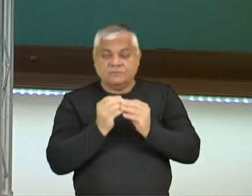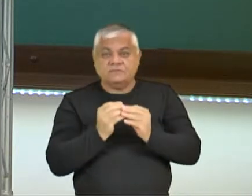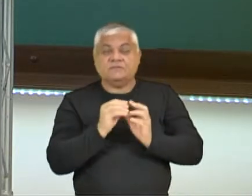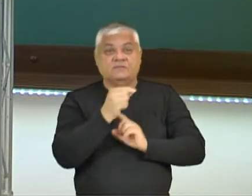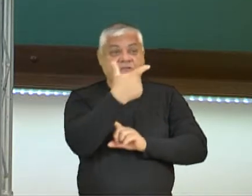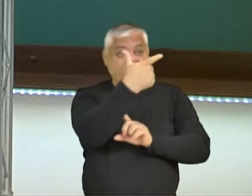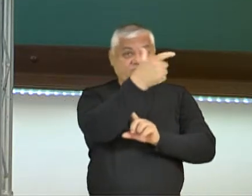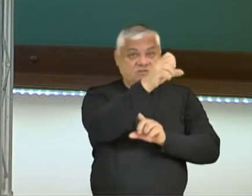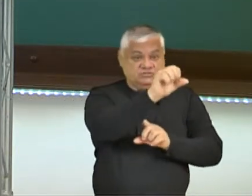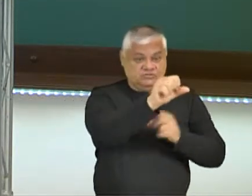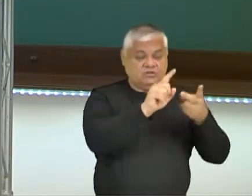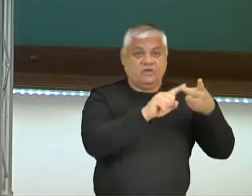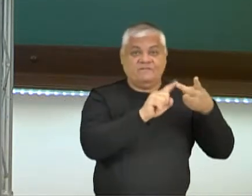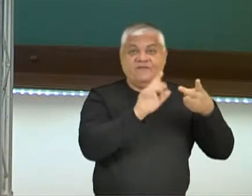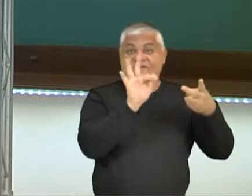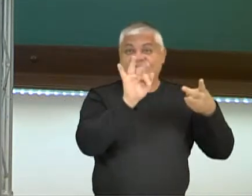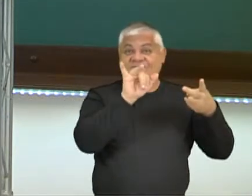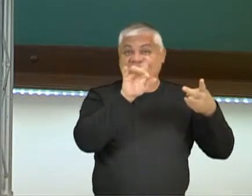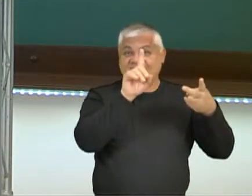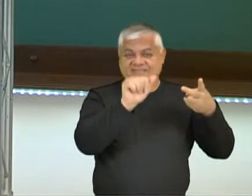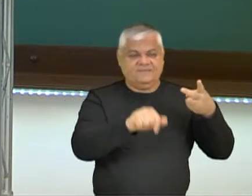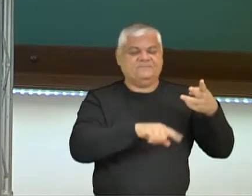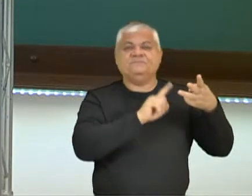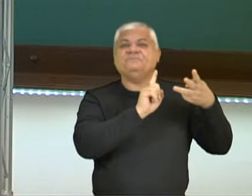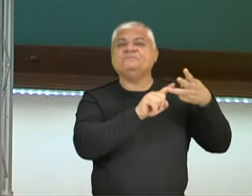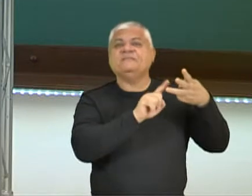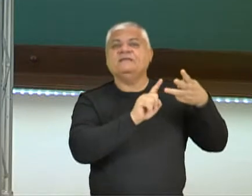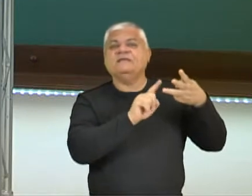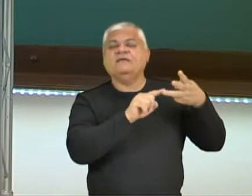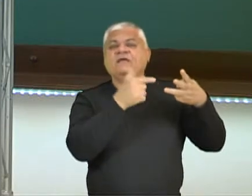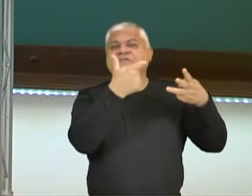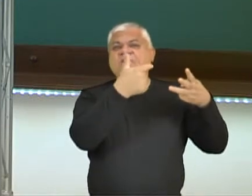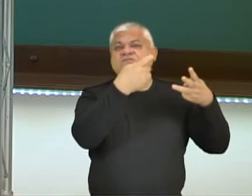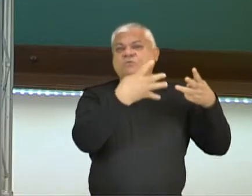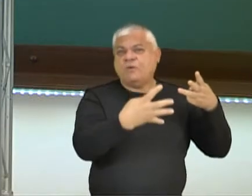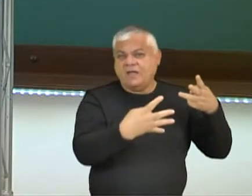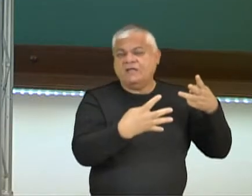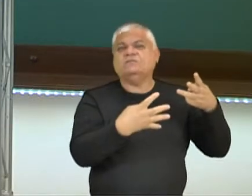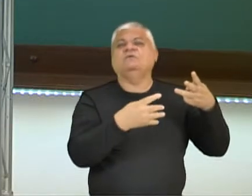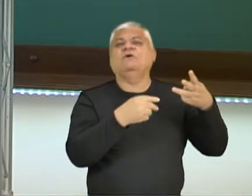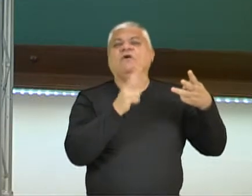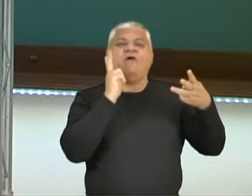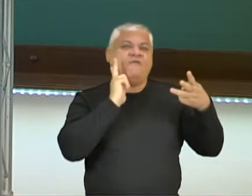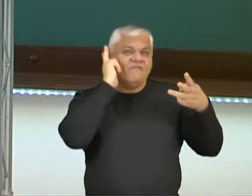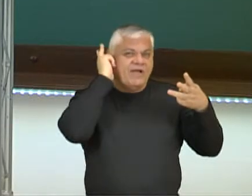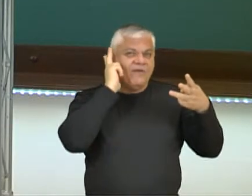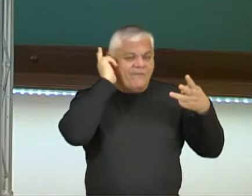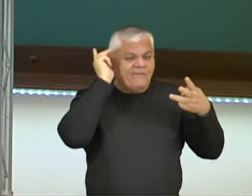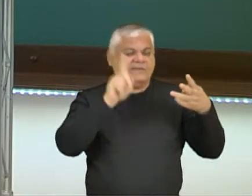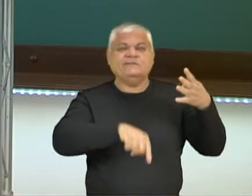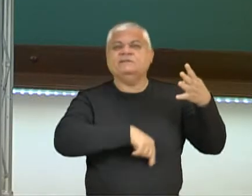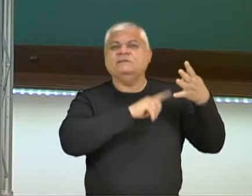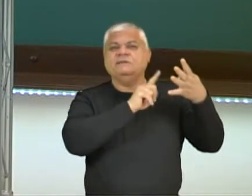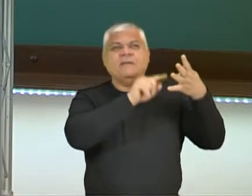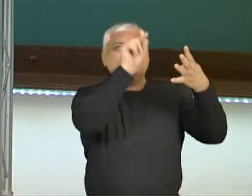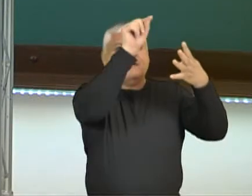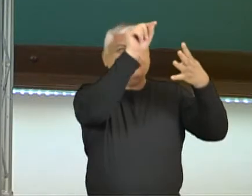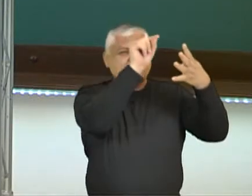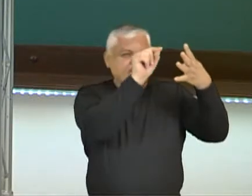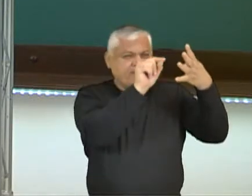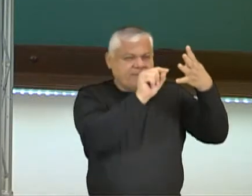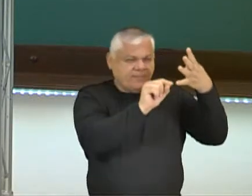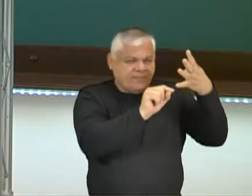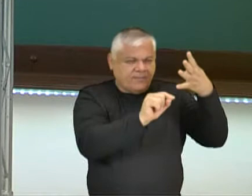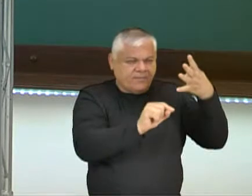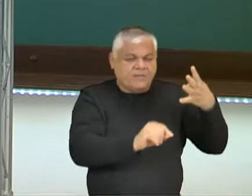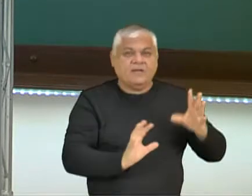29 países que a Frida Kahlo foi o mais popular, mais os 24 países onde Van Gogh foi o mais popular, e assim por